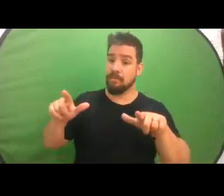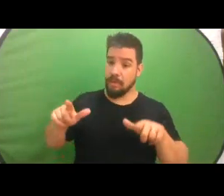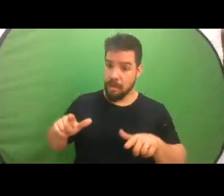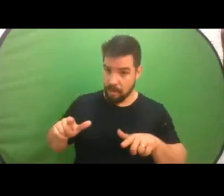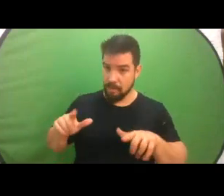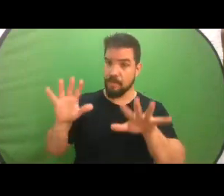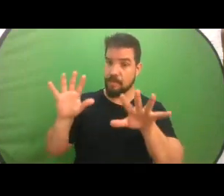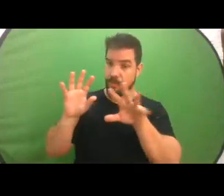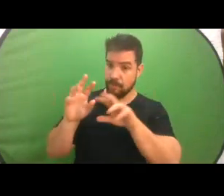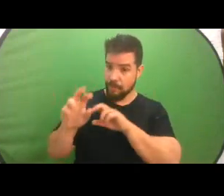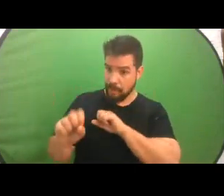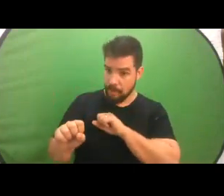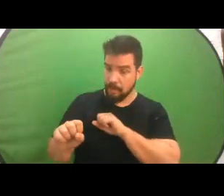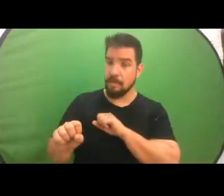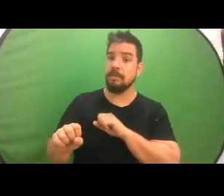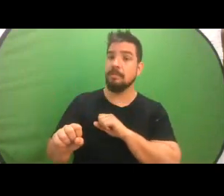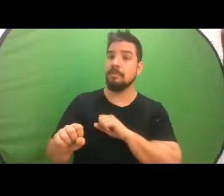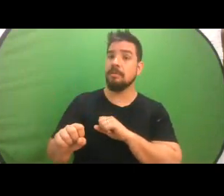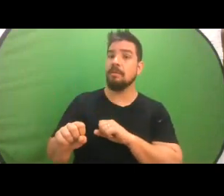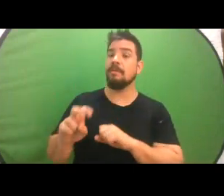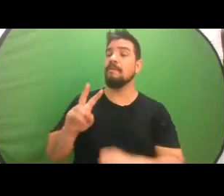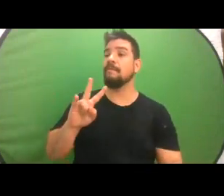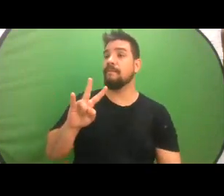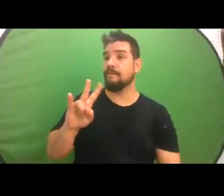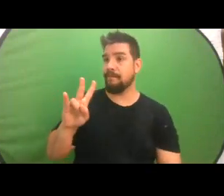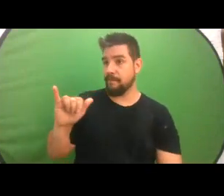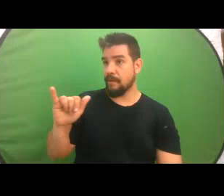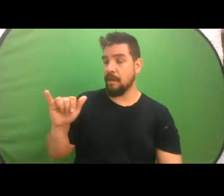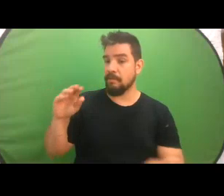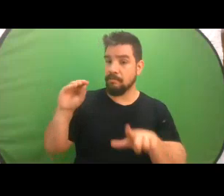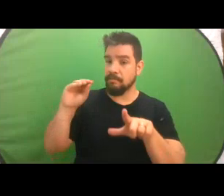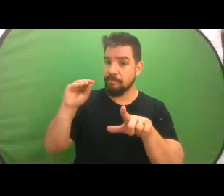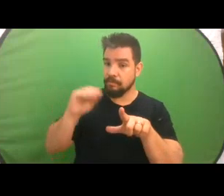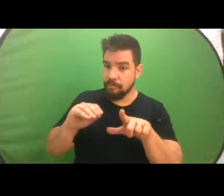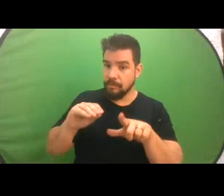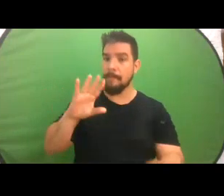se formar, a habilitação que vai estar lá é